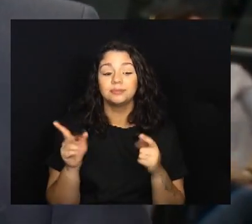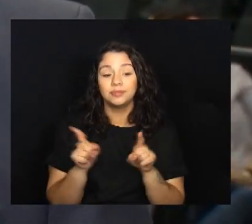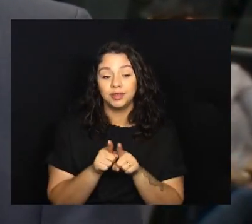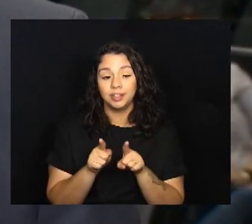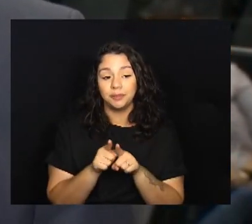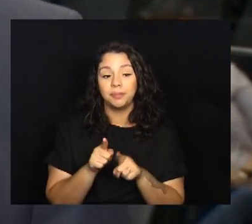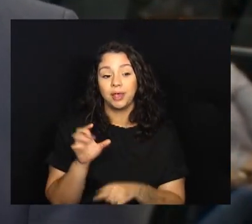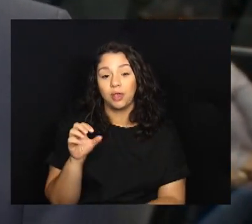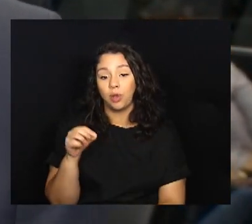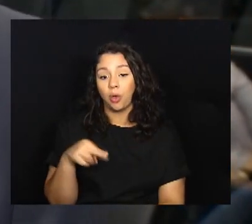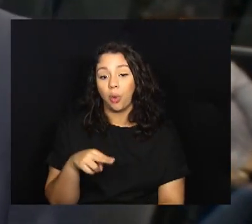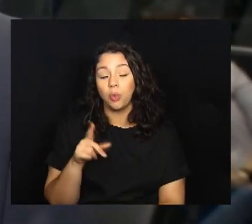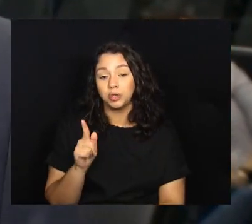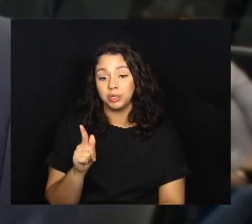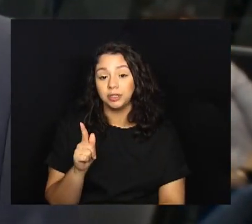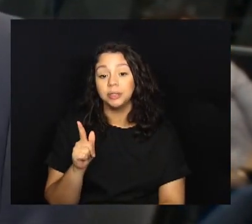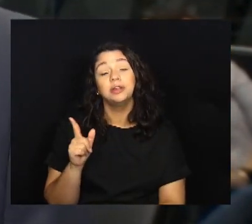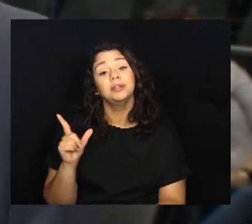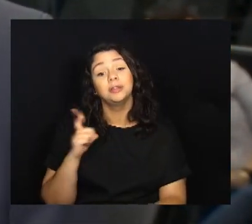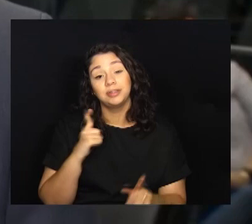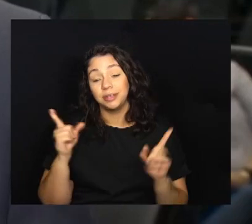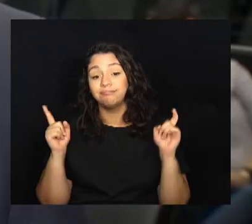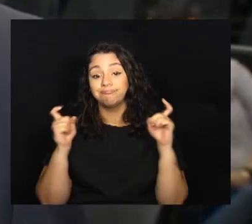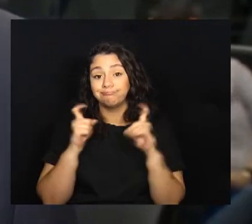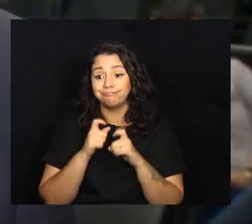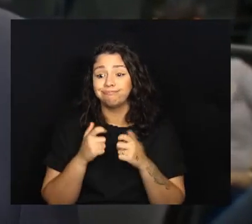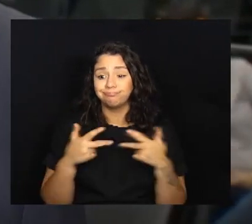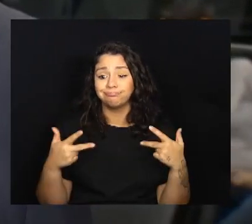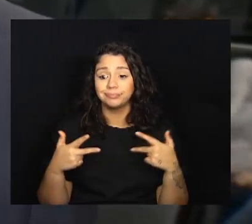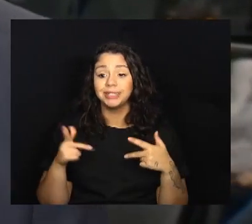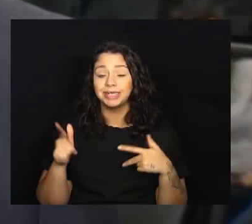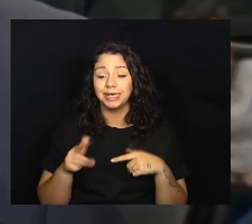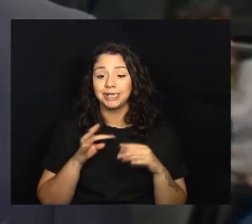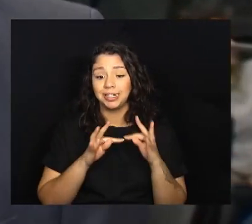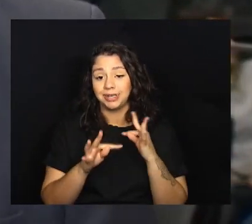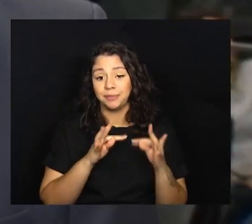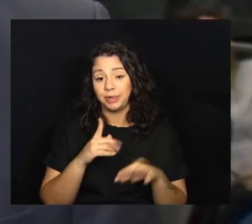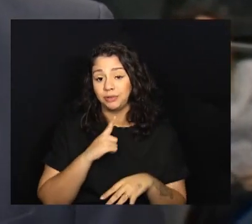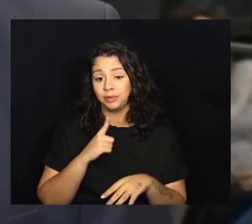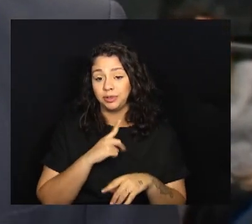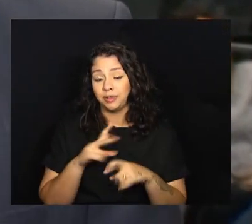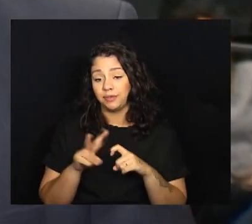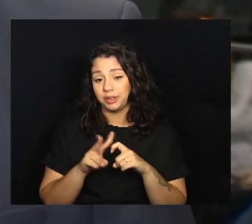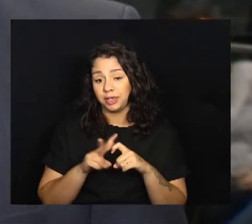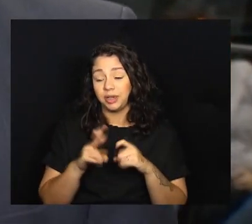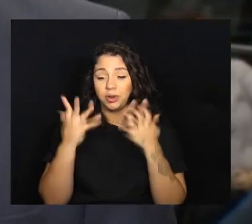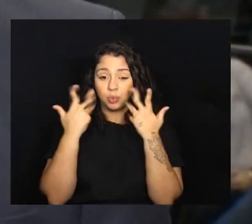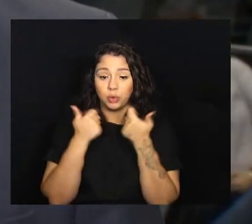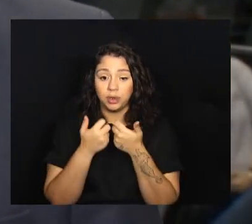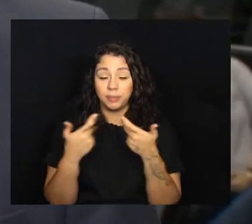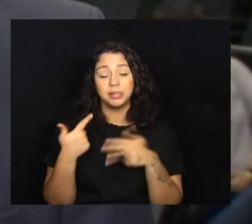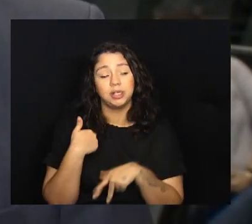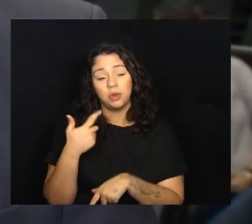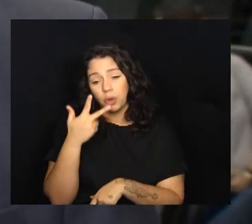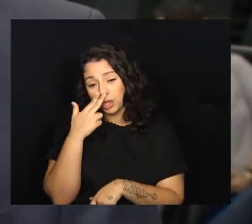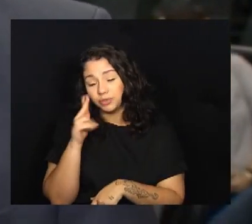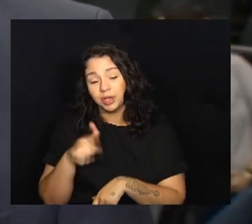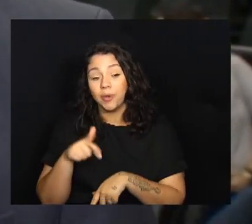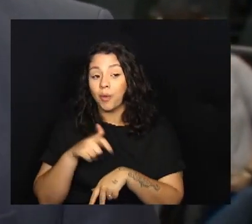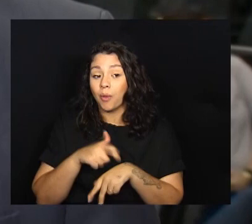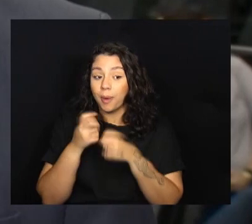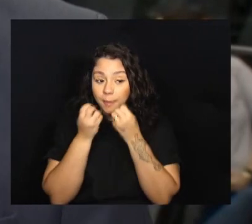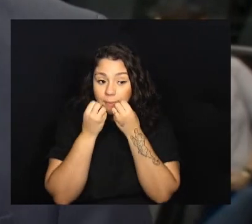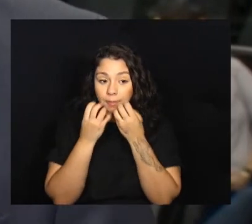ONGs também que têm essa dificuldade para fazer um tratamento veterinário com seus pets, e eu acho que vem numa boa hora e